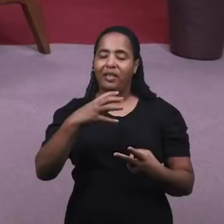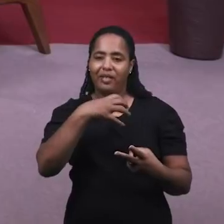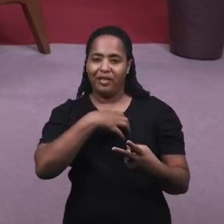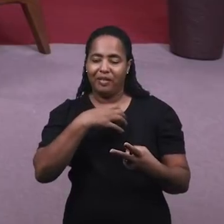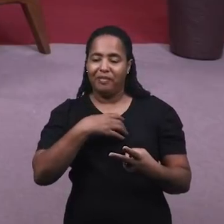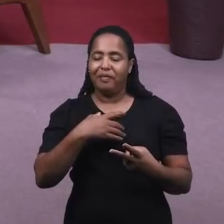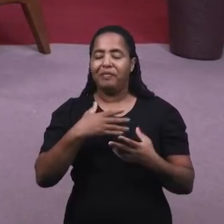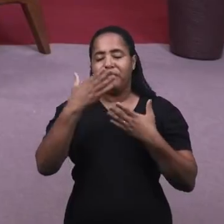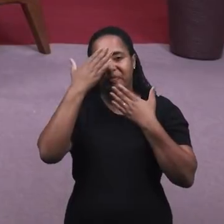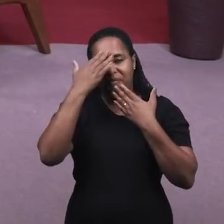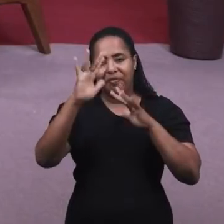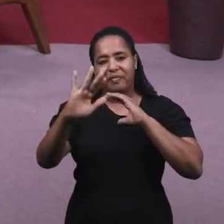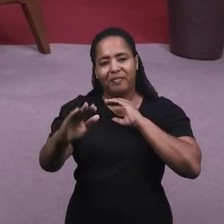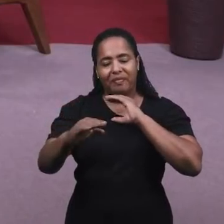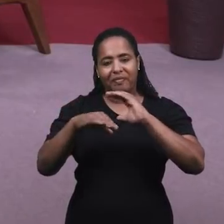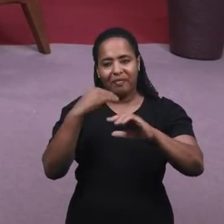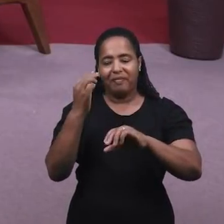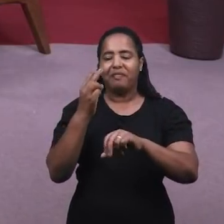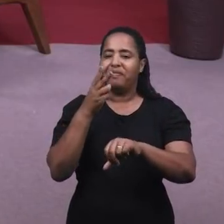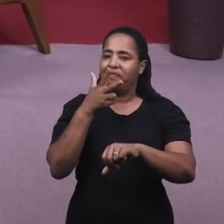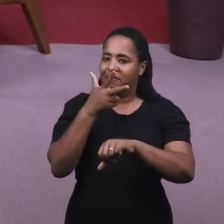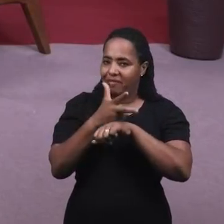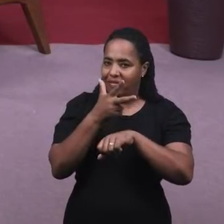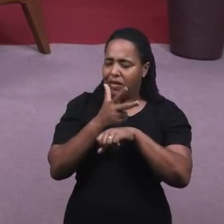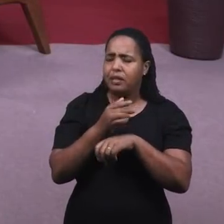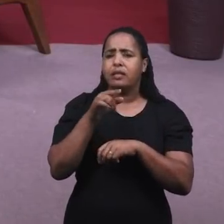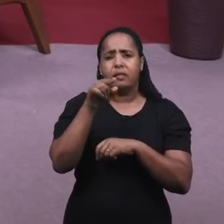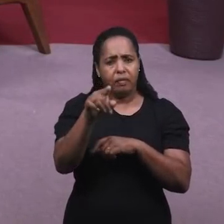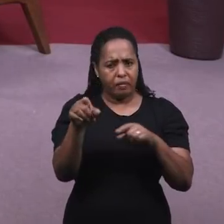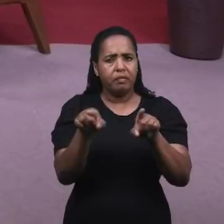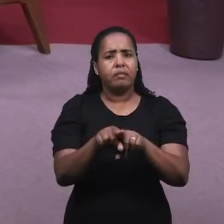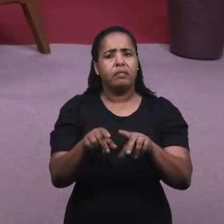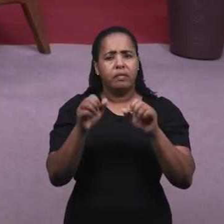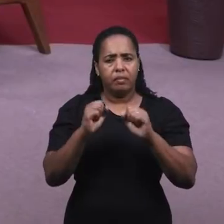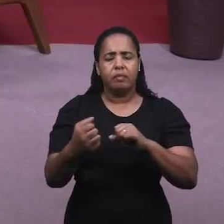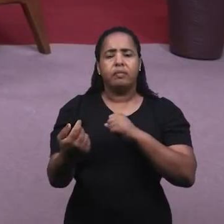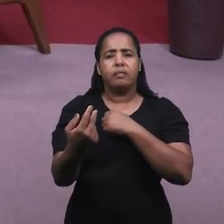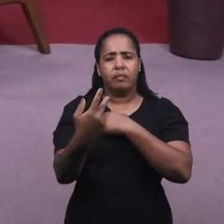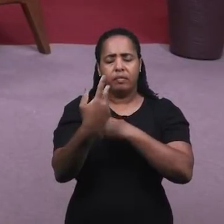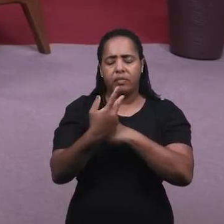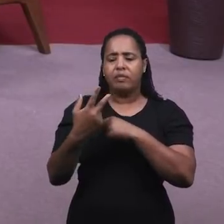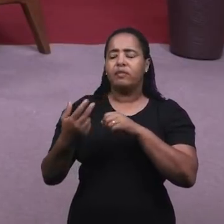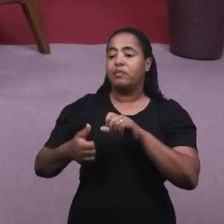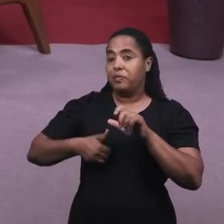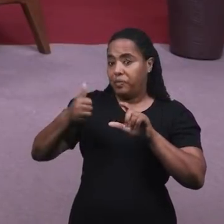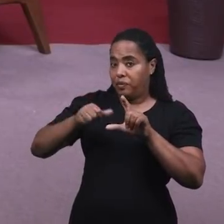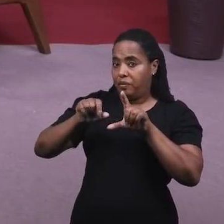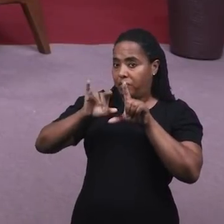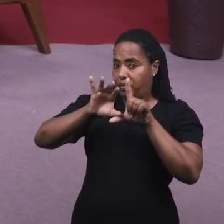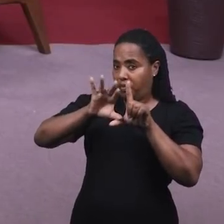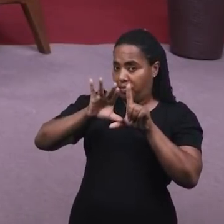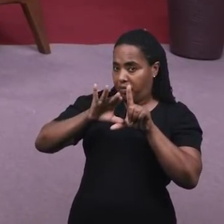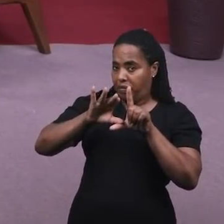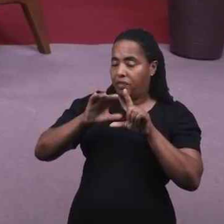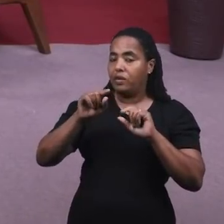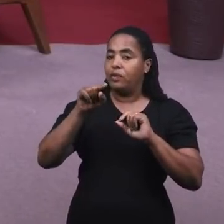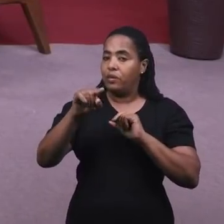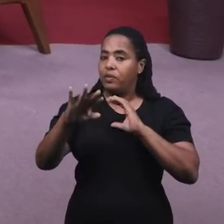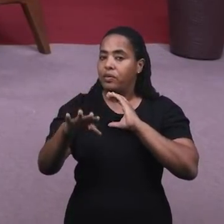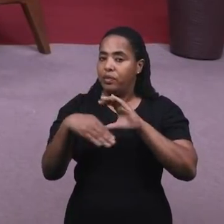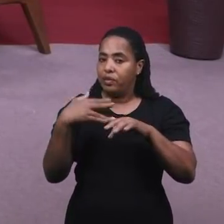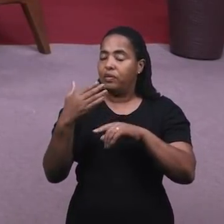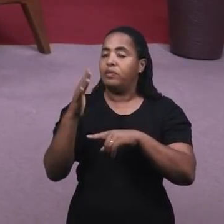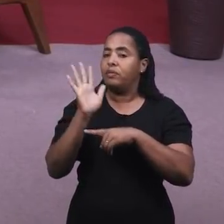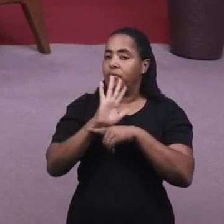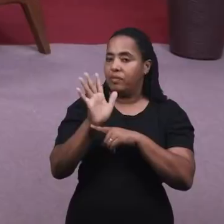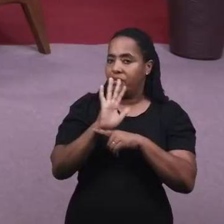vídeos para nós. Você também pode enviar, naquele primeiro QR Code que nós falamos que você manda essa parte, esse vídeo. Eu não